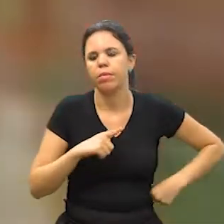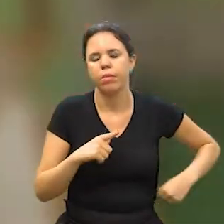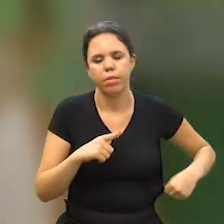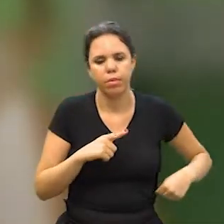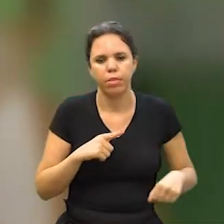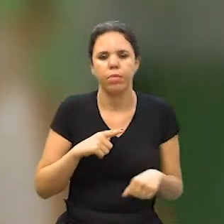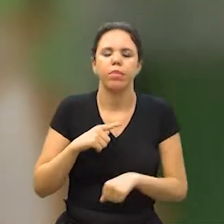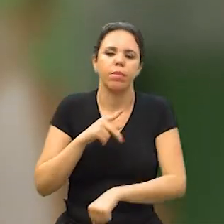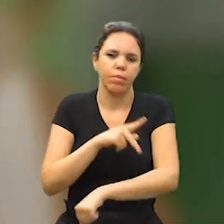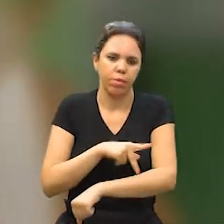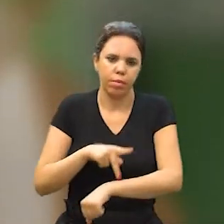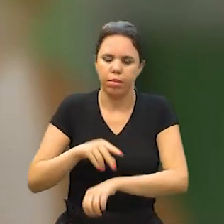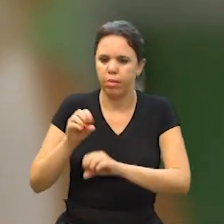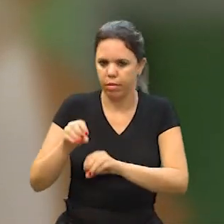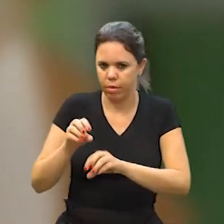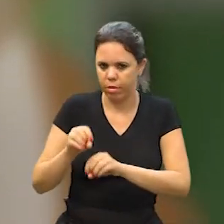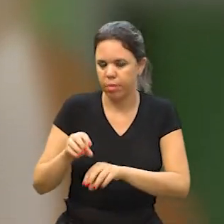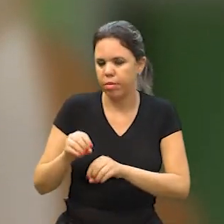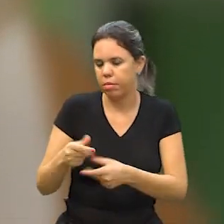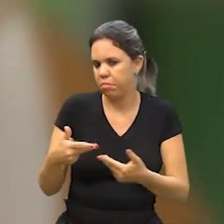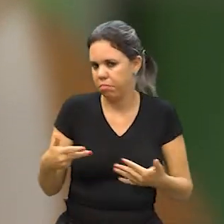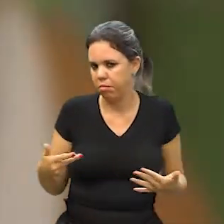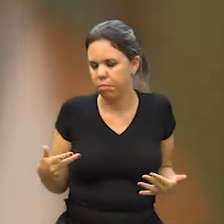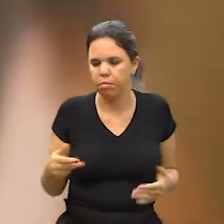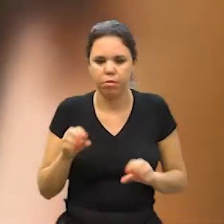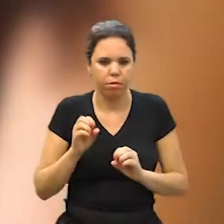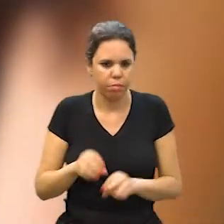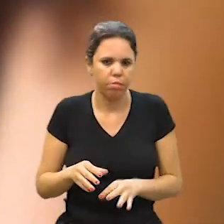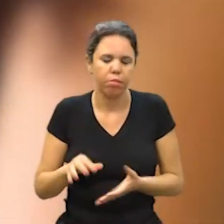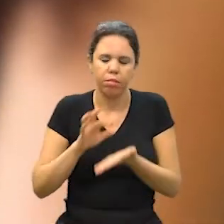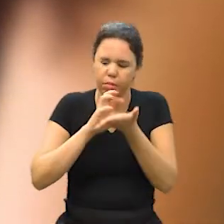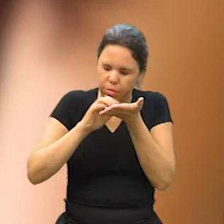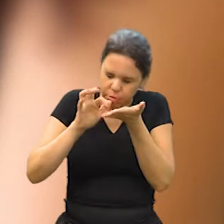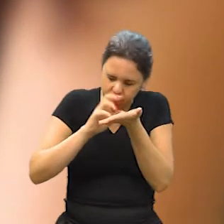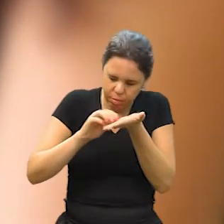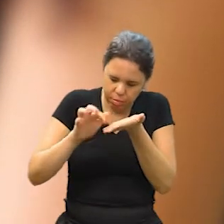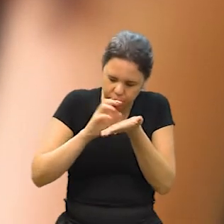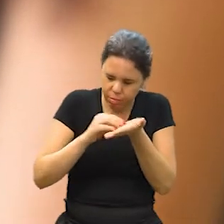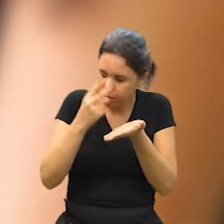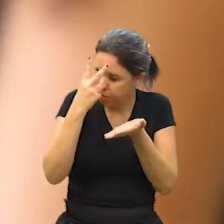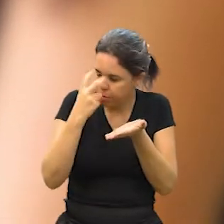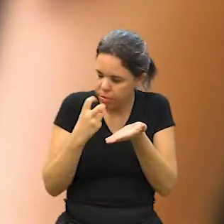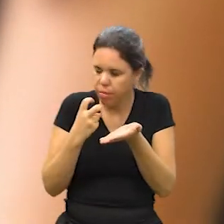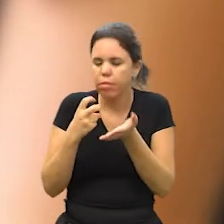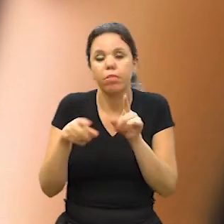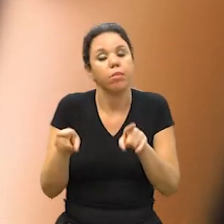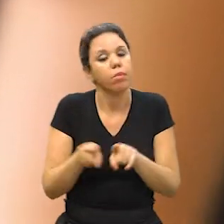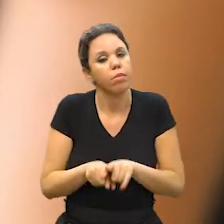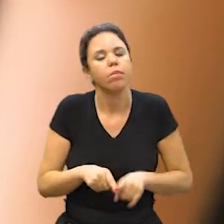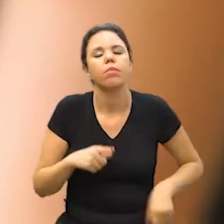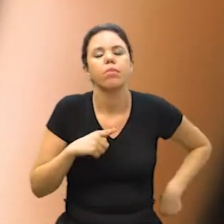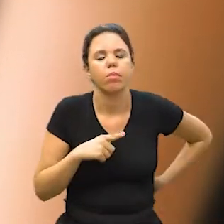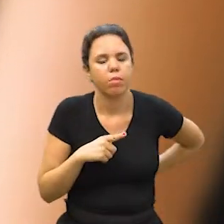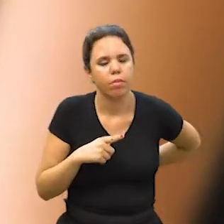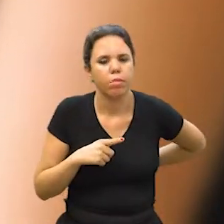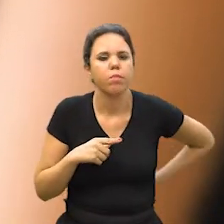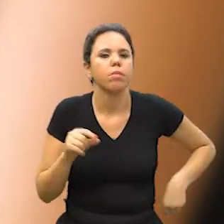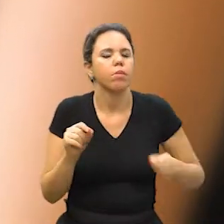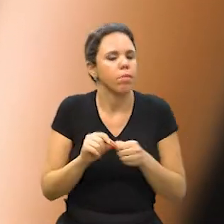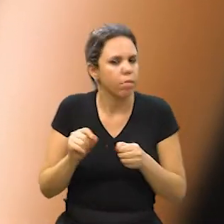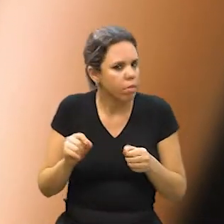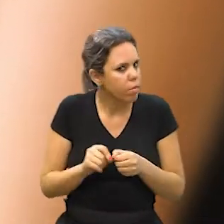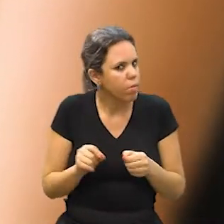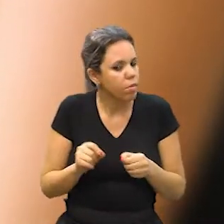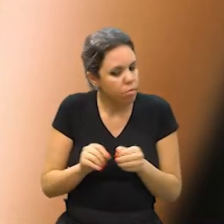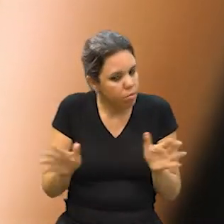parte pedagógica, né? Tem tanto a parte que vai ensinar o braille para quem é cego, assim como tem a parte que vai fazer toda a parte